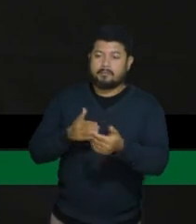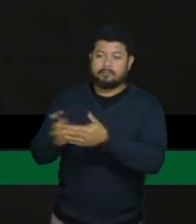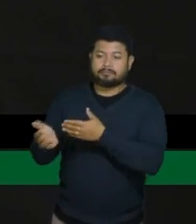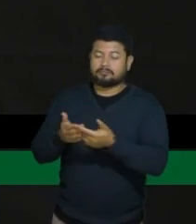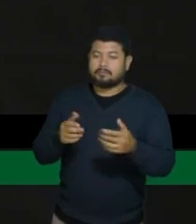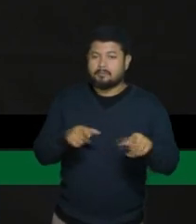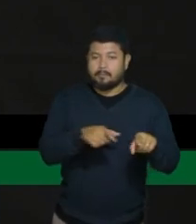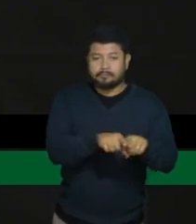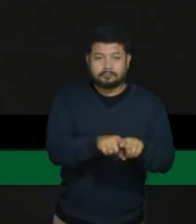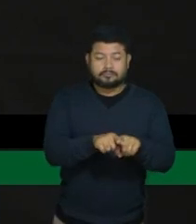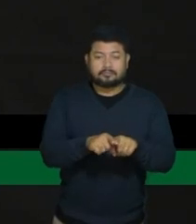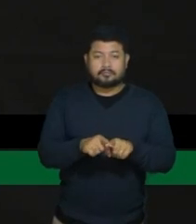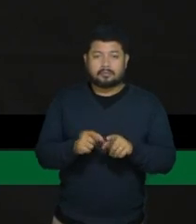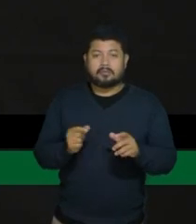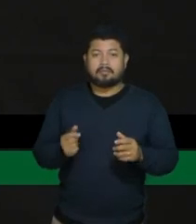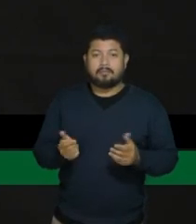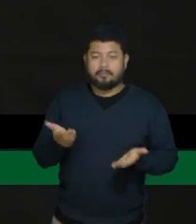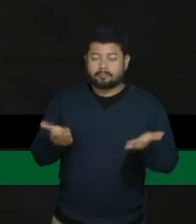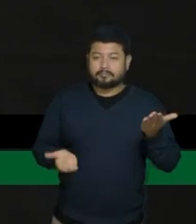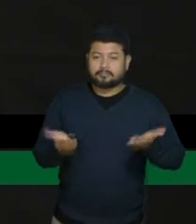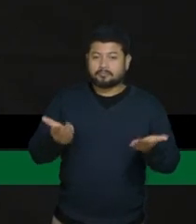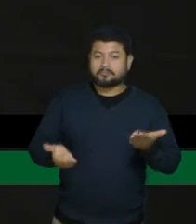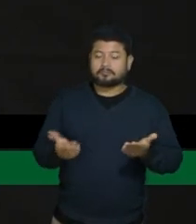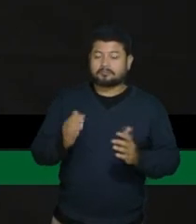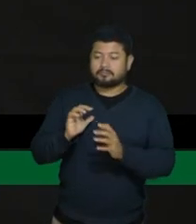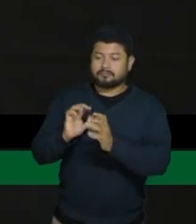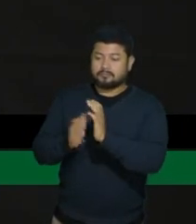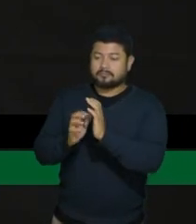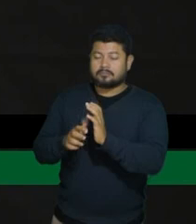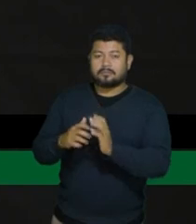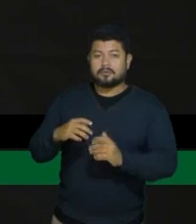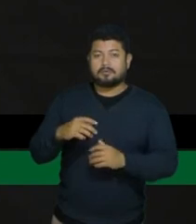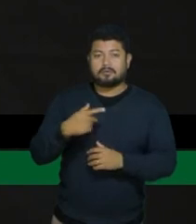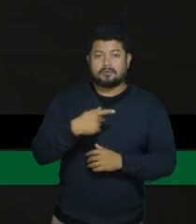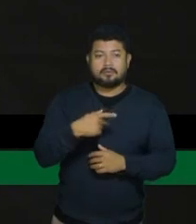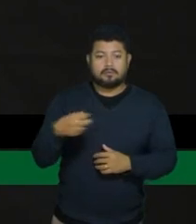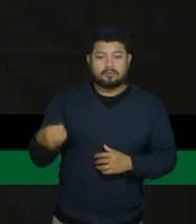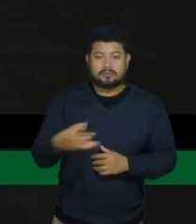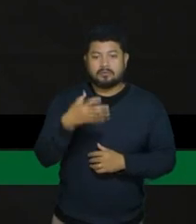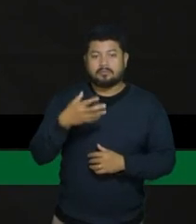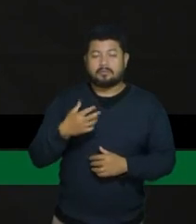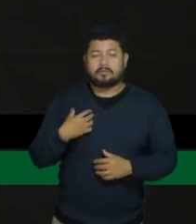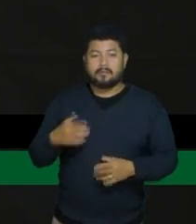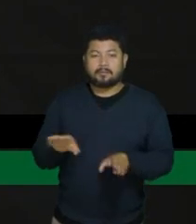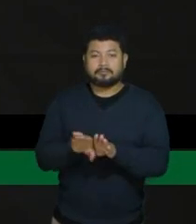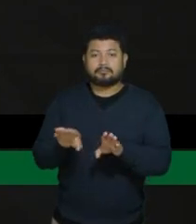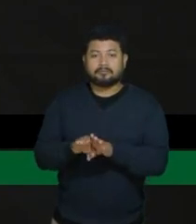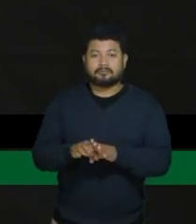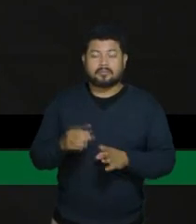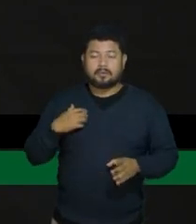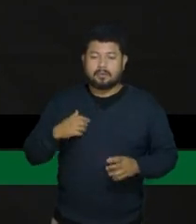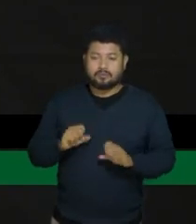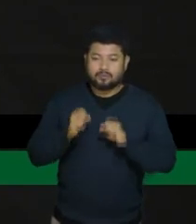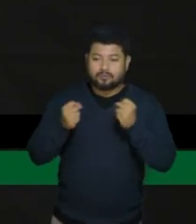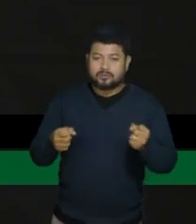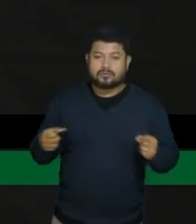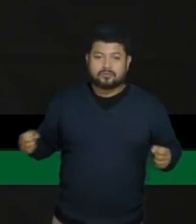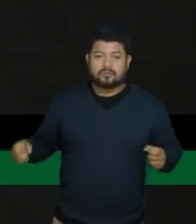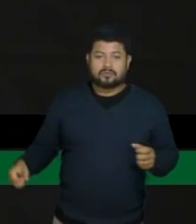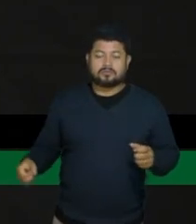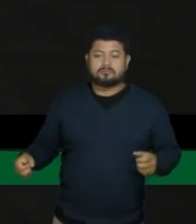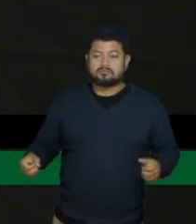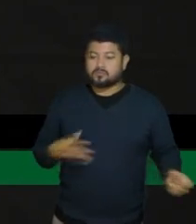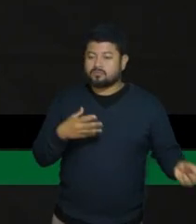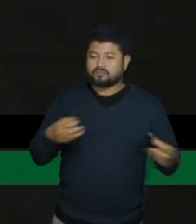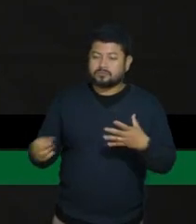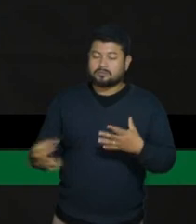Novo, e trazendo inovações também, como tenho me disposto a ser aqui o deputado da inovação. Primeira lei do país feita